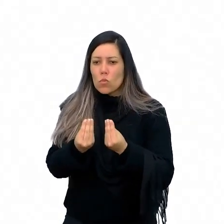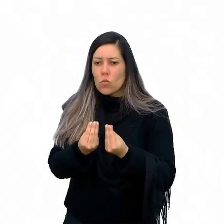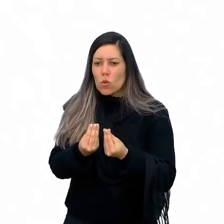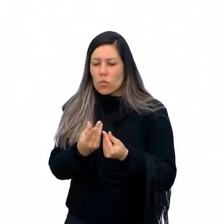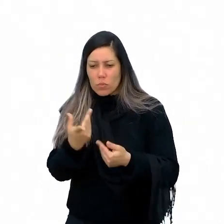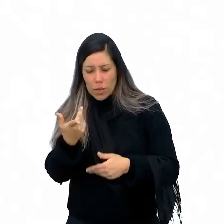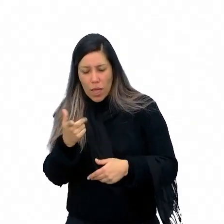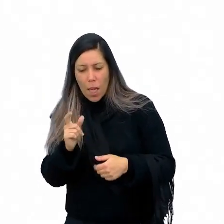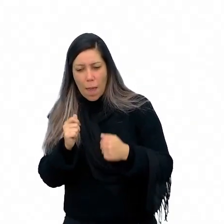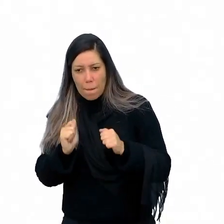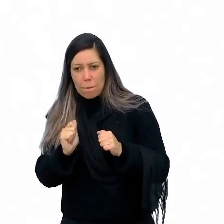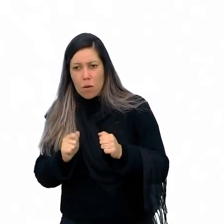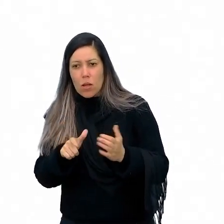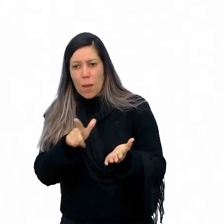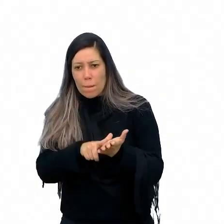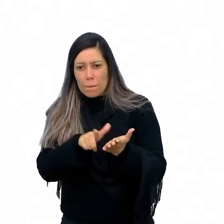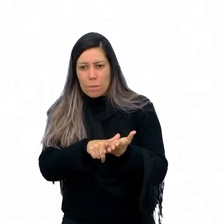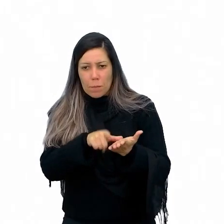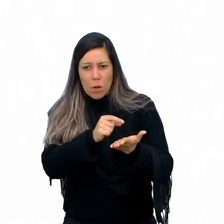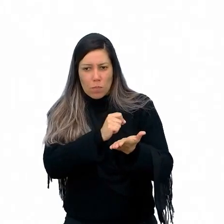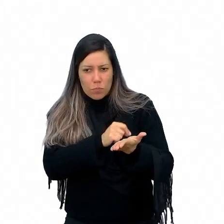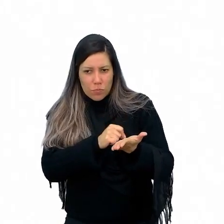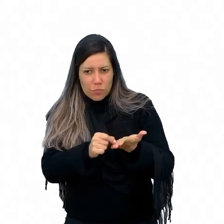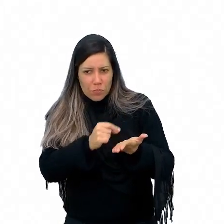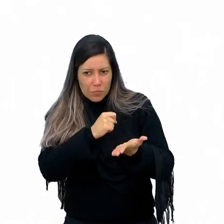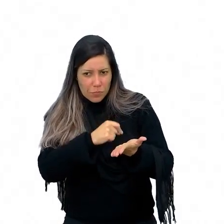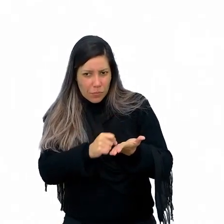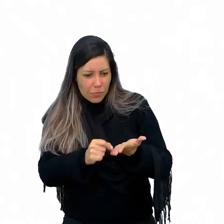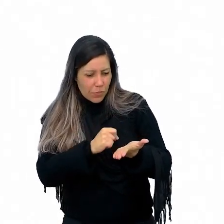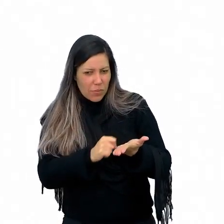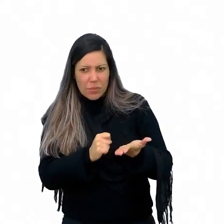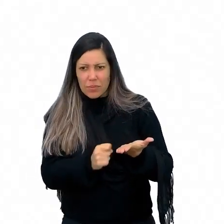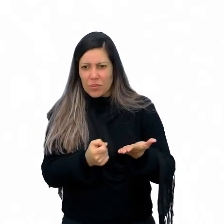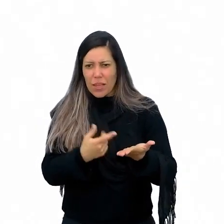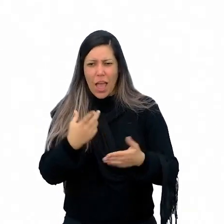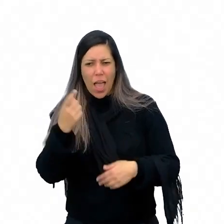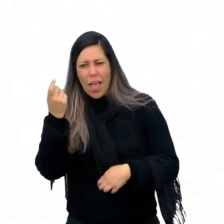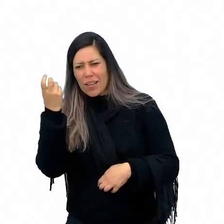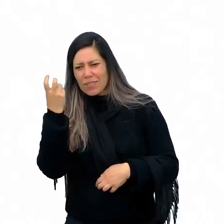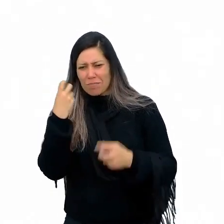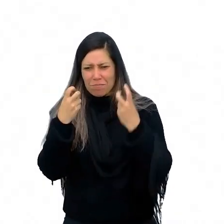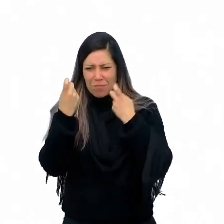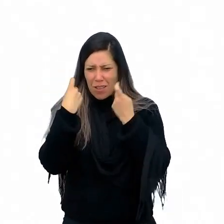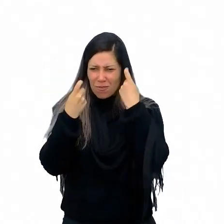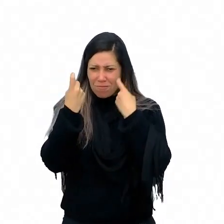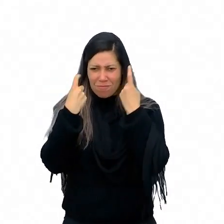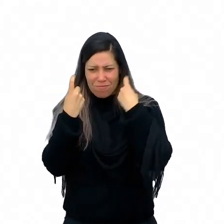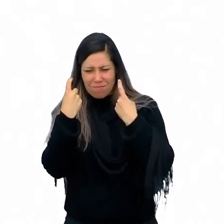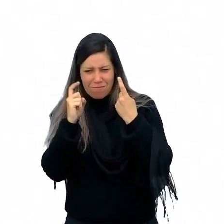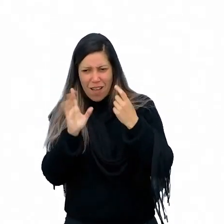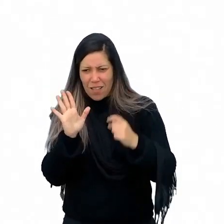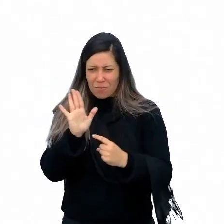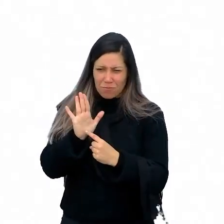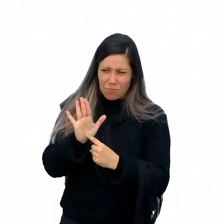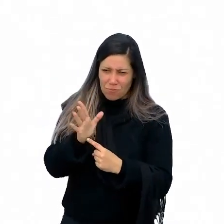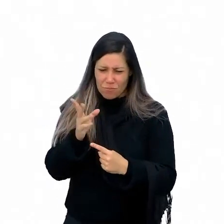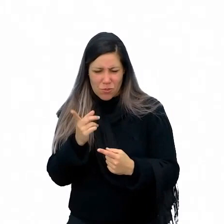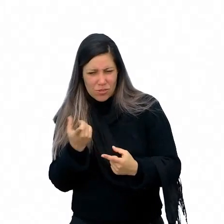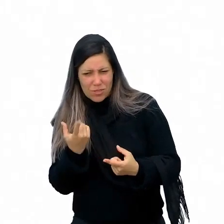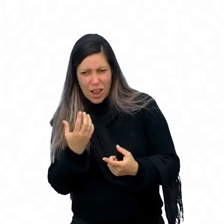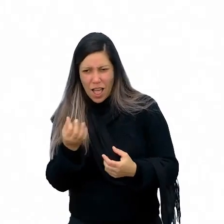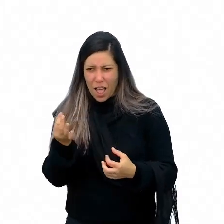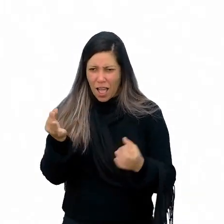rascunho mesmo, sem preocupação com a redação, se vai ficar visível ou não, ou,